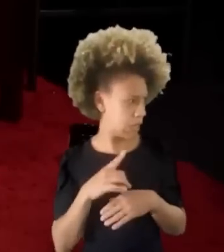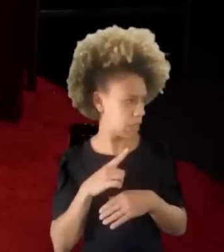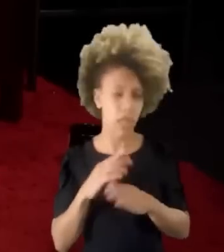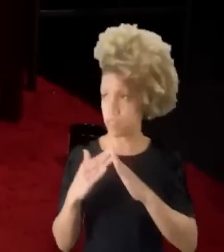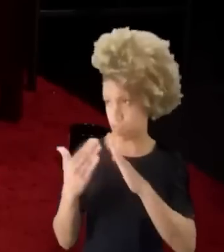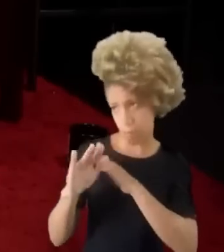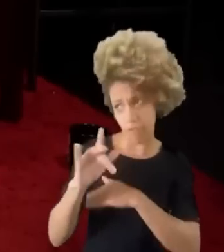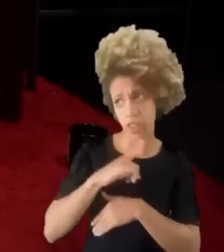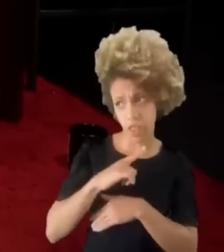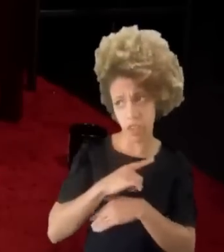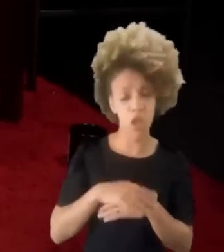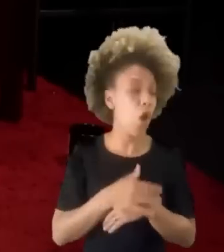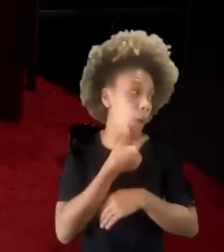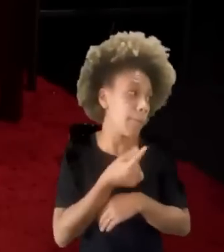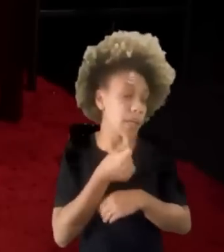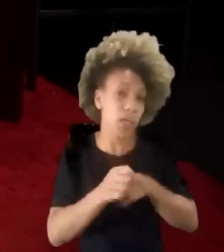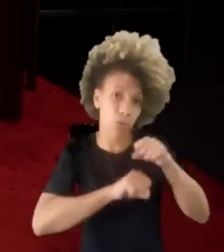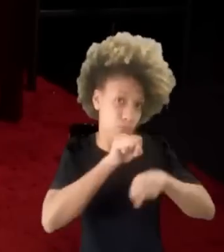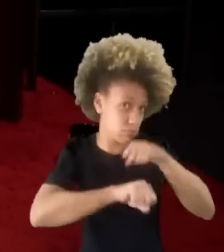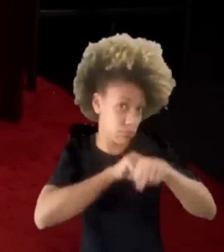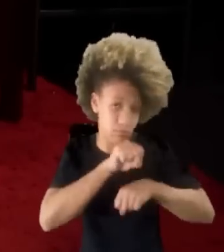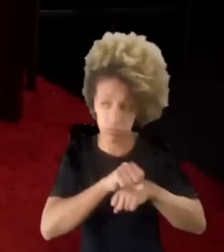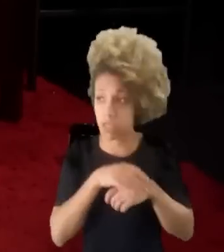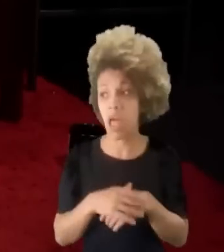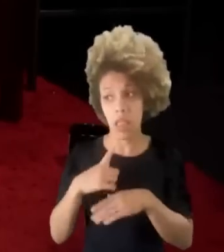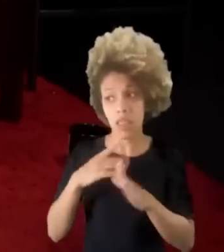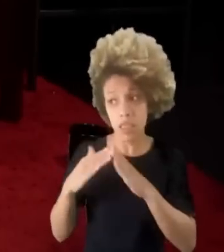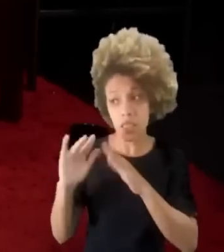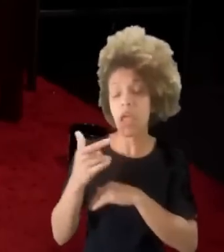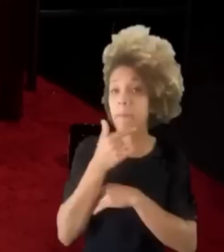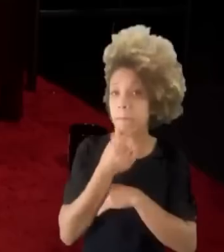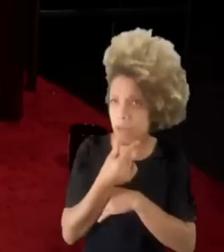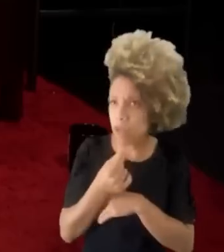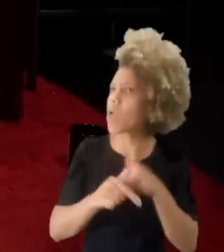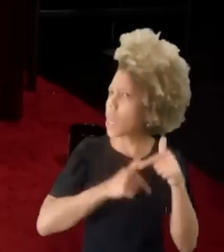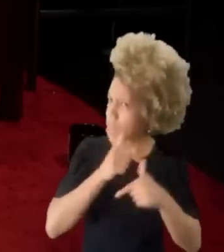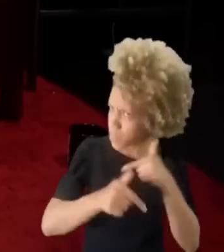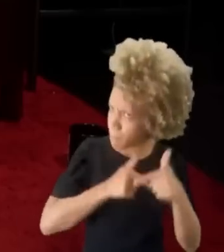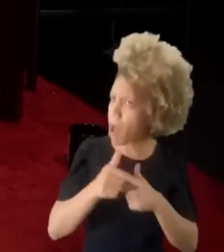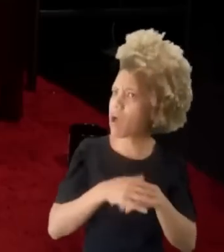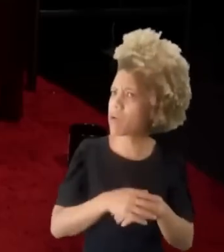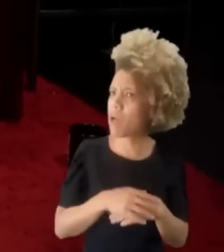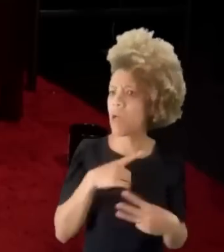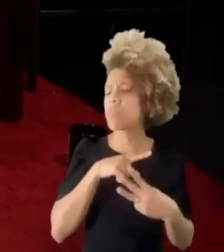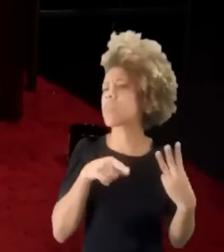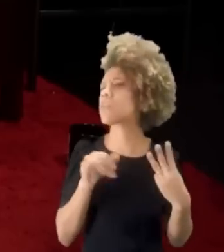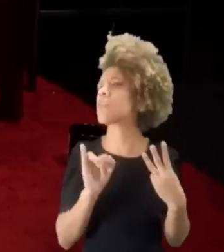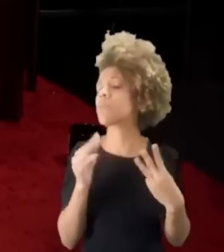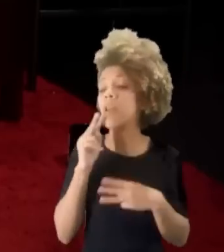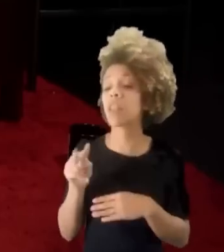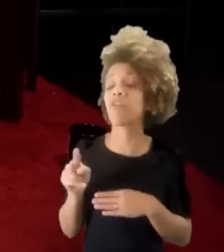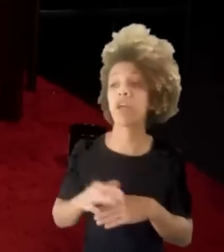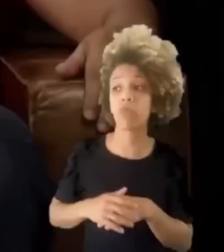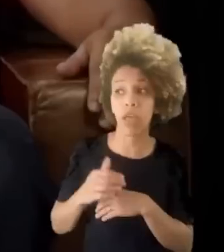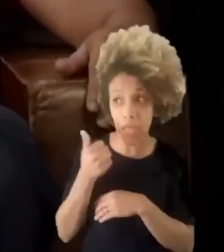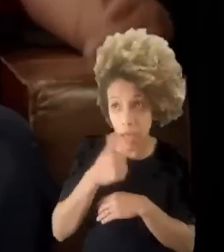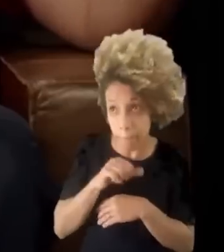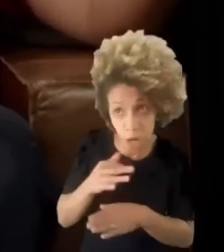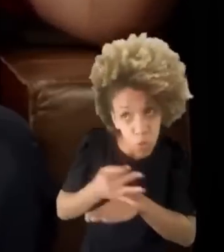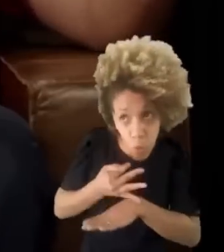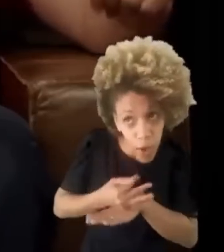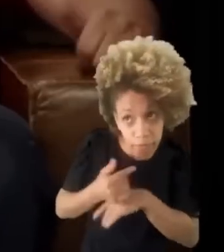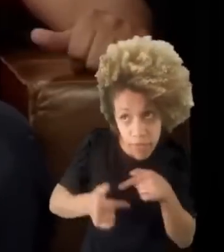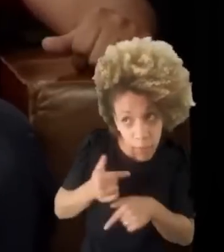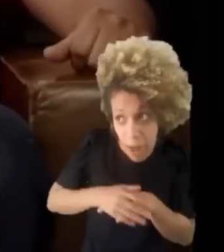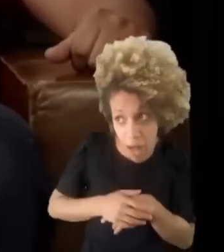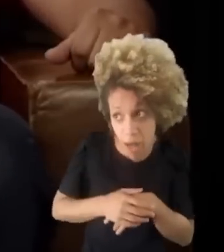é um menino que entrega a expressão é tem moleque na periferia que ele é ponta firme irmão ele tem três irmãos ele tá vendo a merda ali ele tá vendo que a mãe não tá aguentando